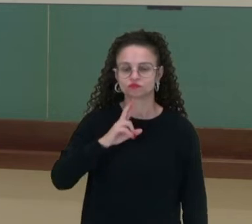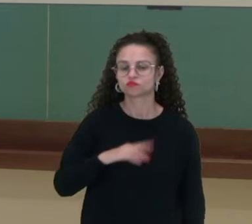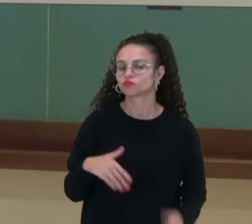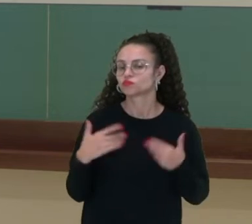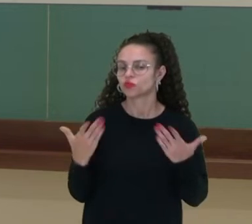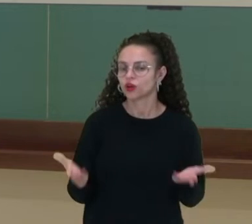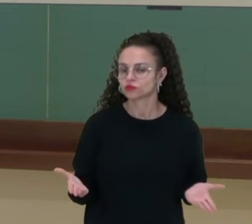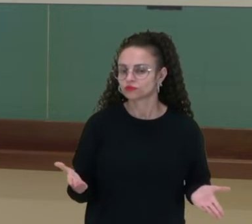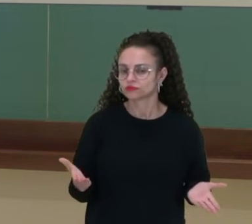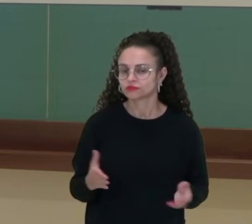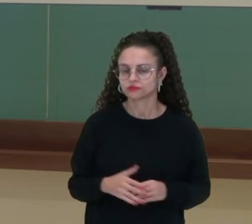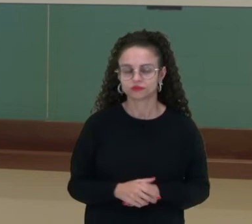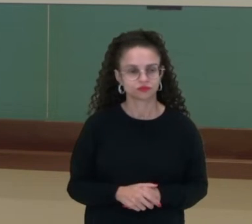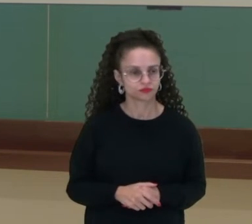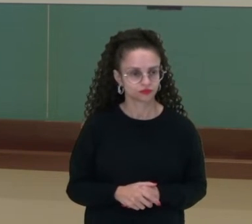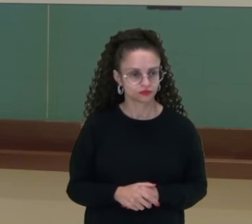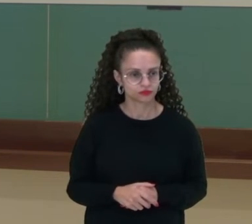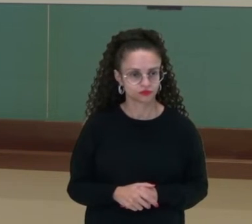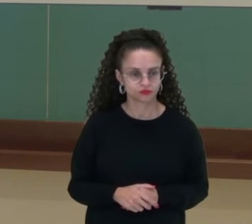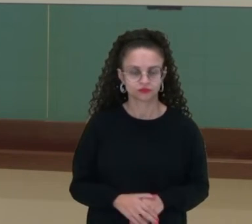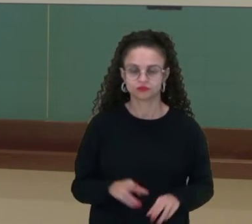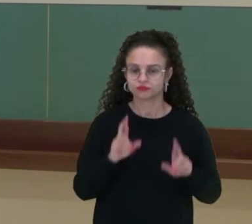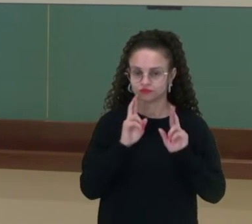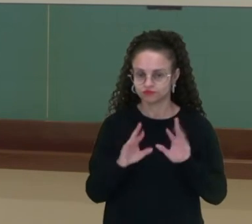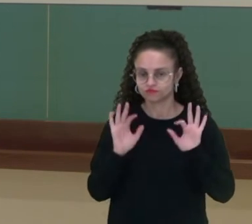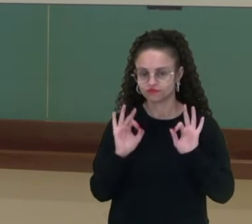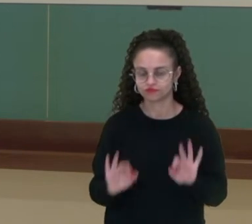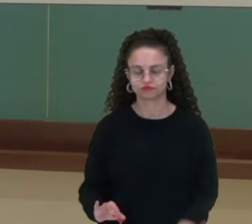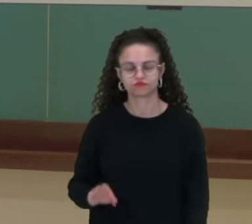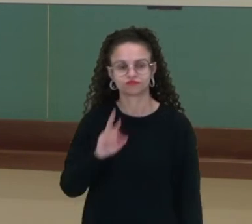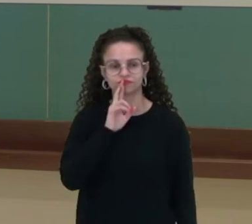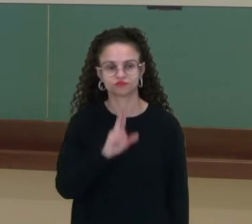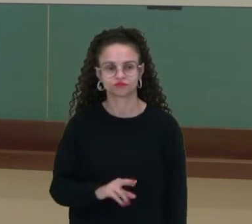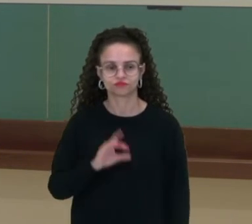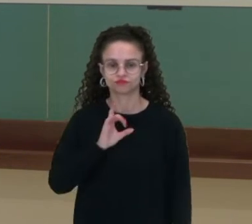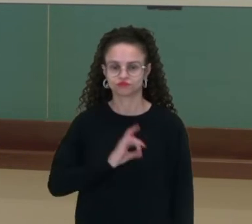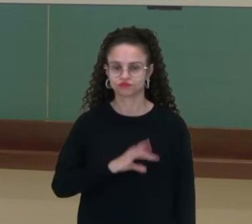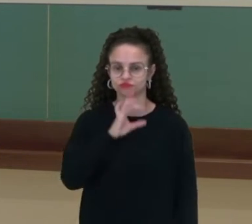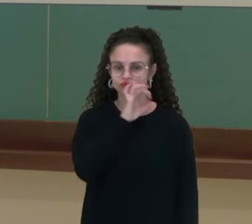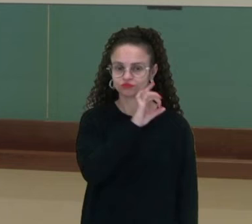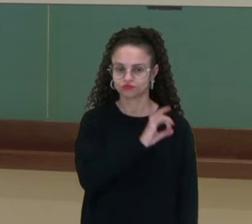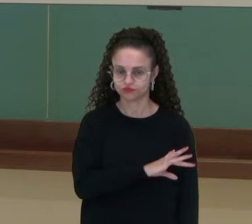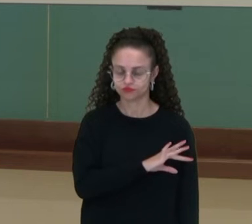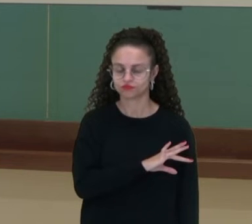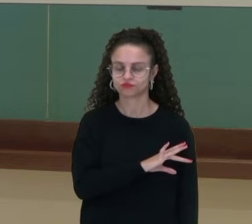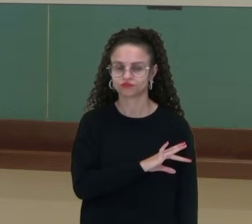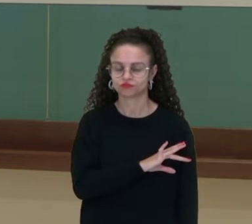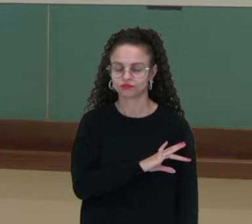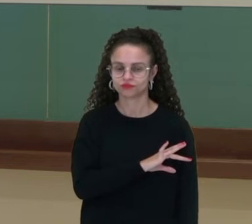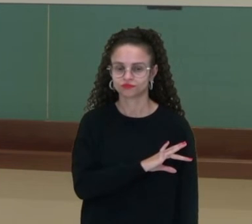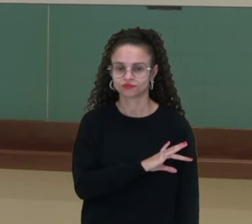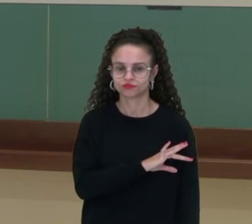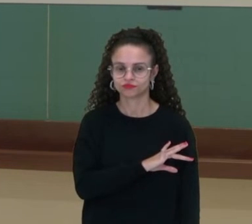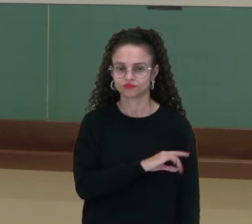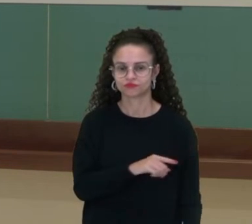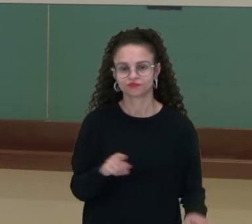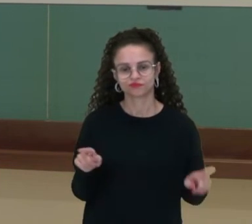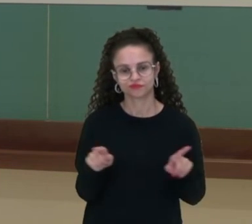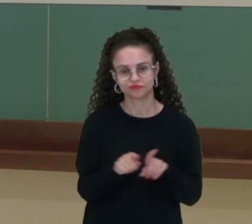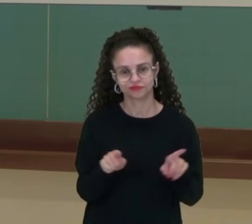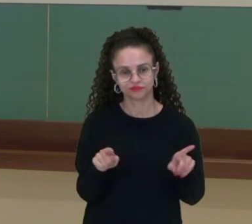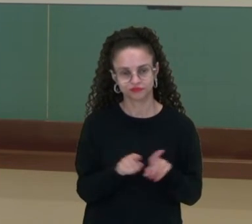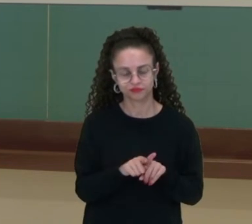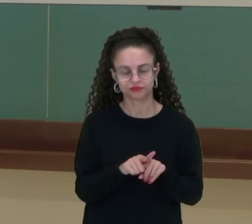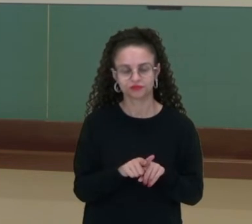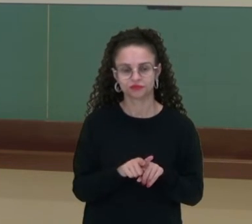são? Então você respondeu corretamente, né? Se você respondeu aí, ó, o Chile e o Equador, que são